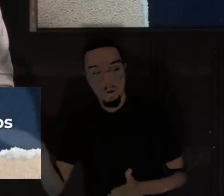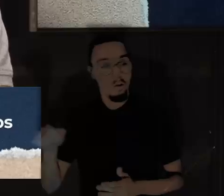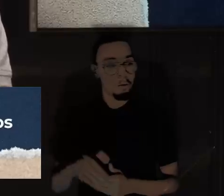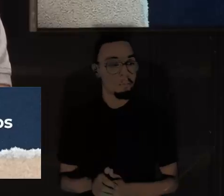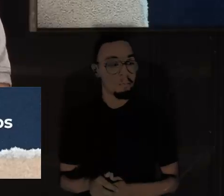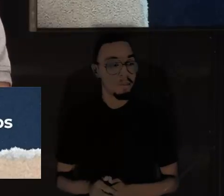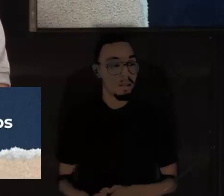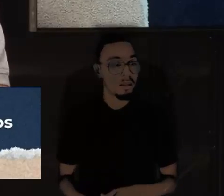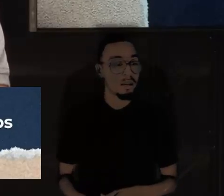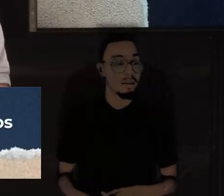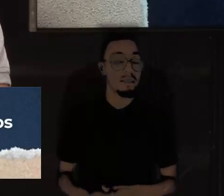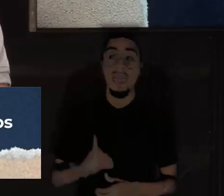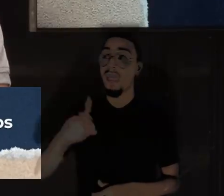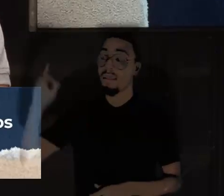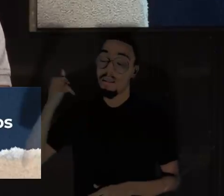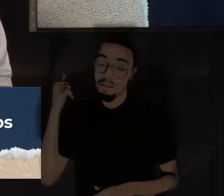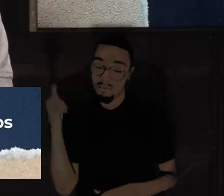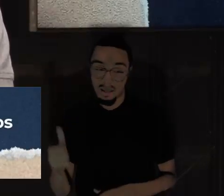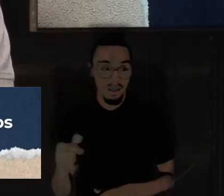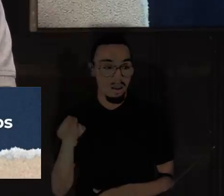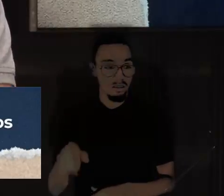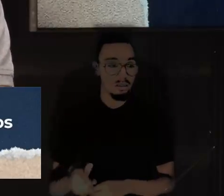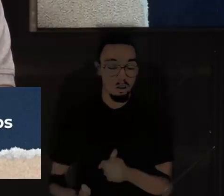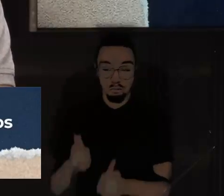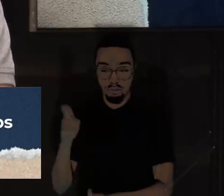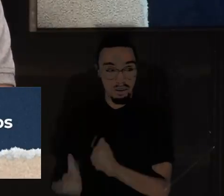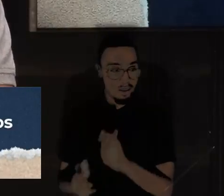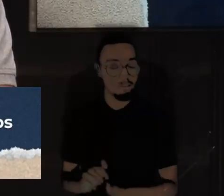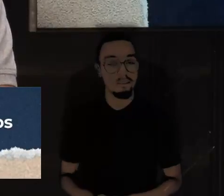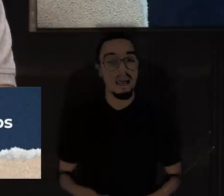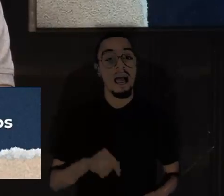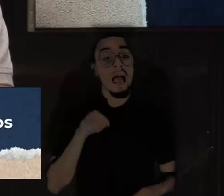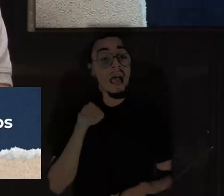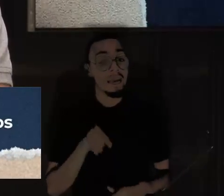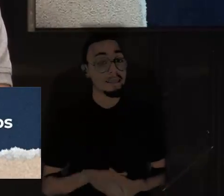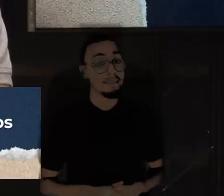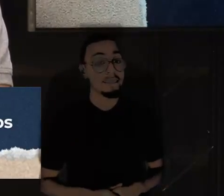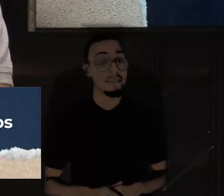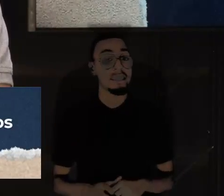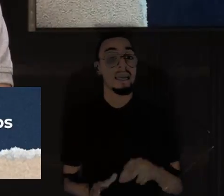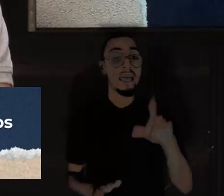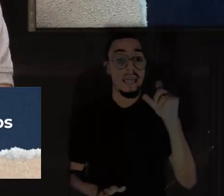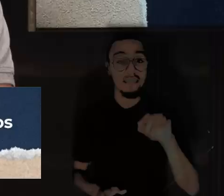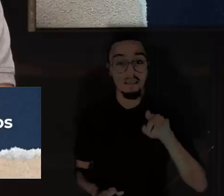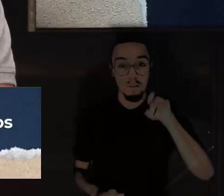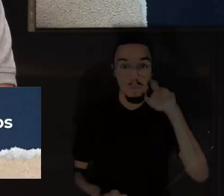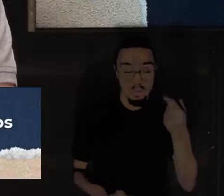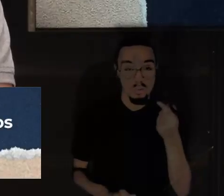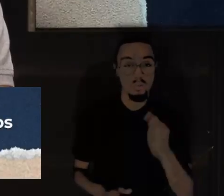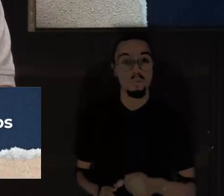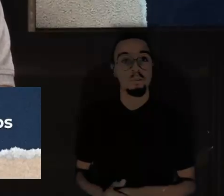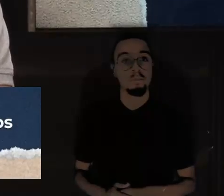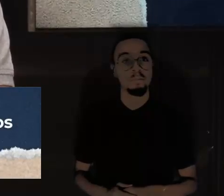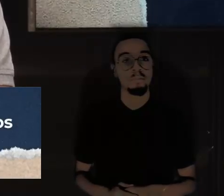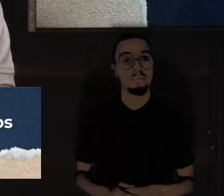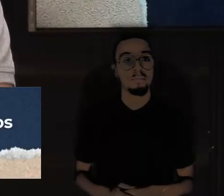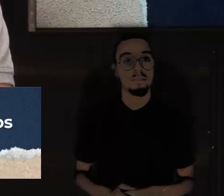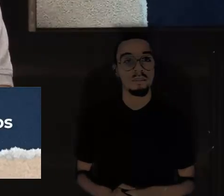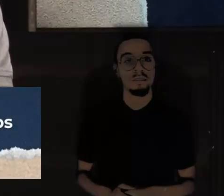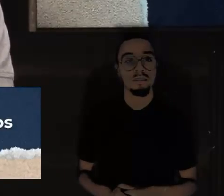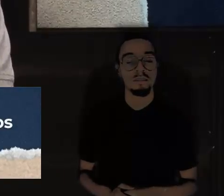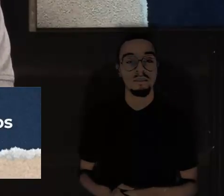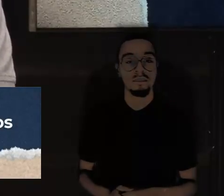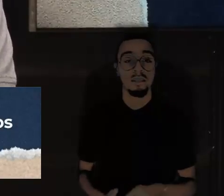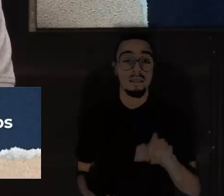O Senhor disse a Gideão: dos 10 mil, 9.700 foram embora. O Senhor disse a Gideão: